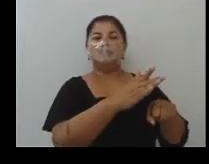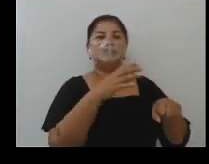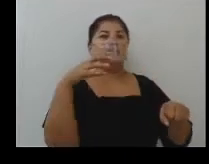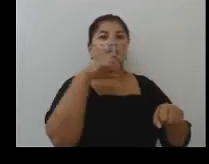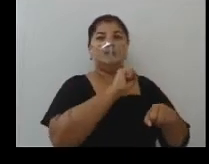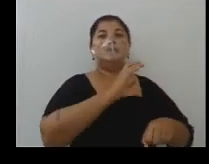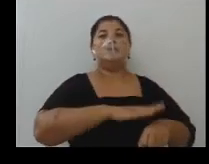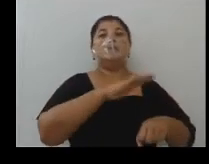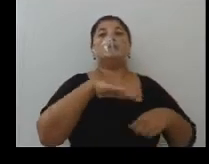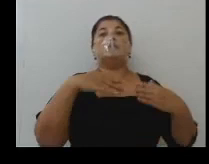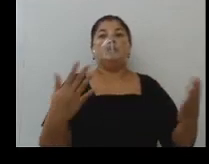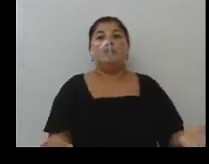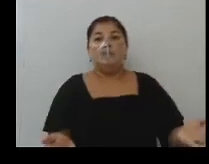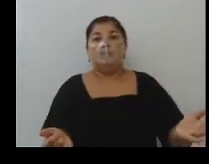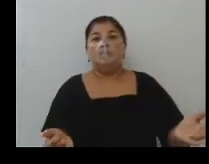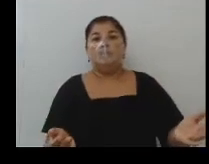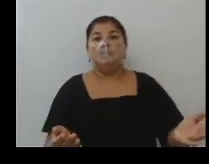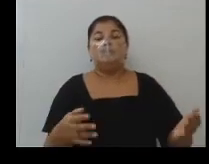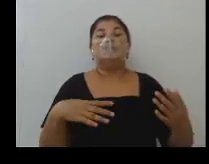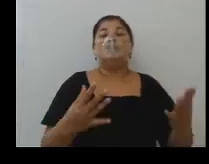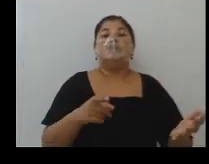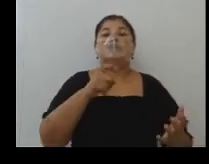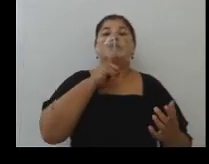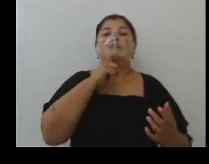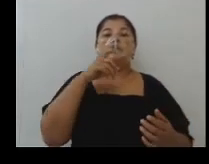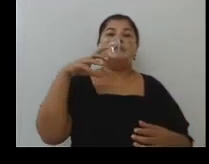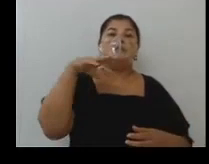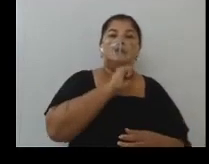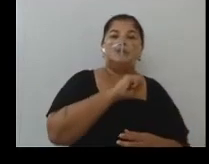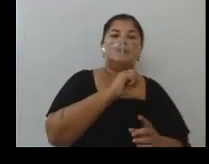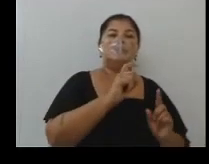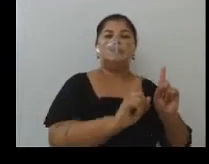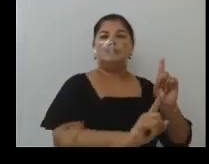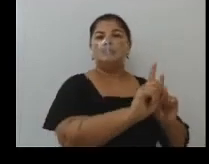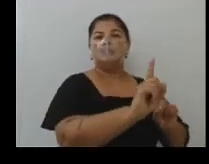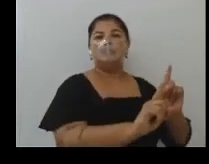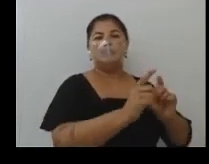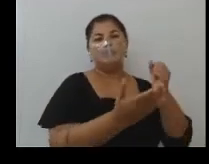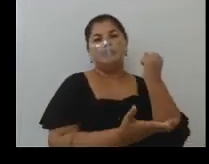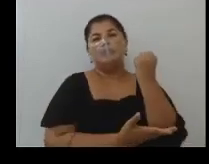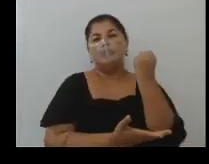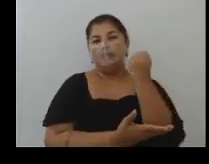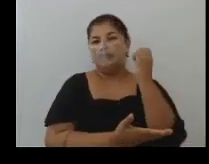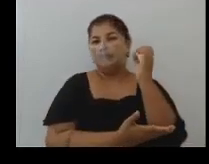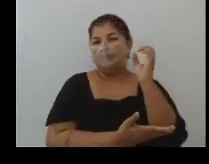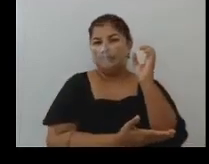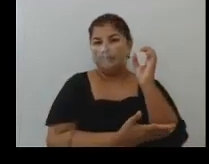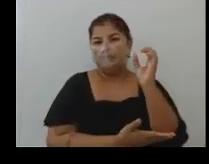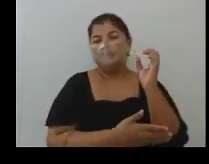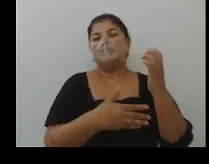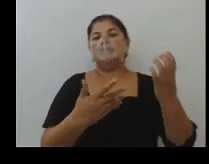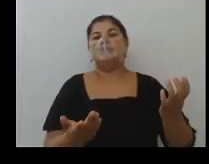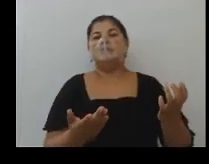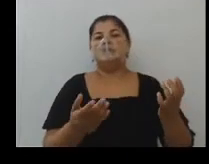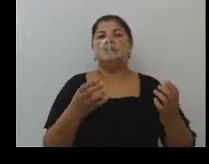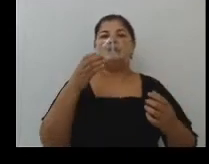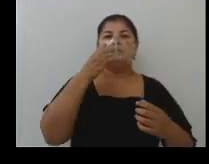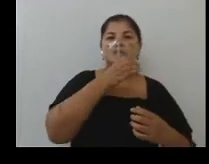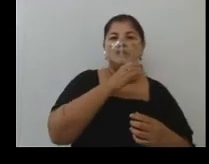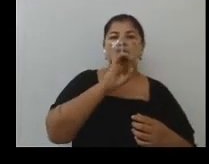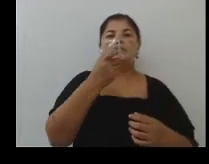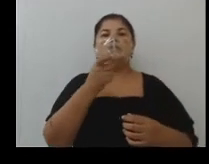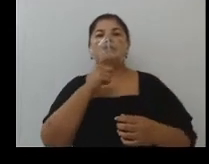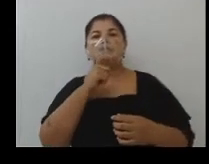rápido? Quem esfria mais rápido? Na natureza, os caminhos são de via dupla. Quem esquenta rápido,